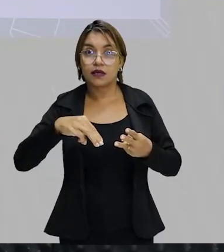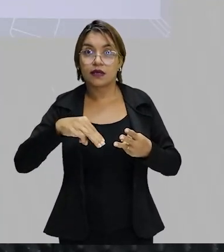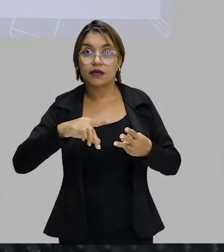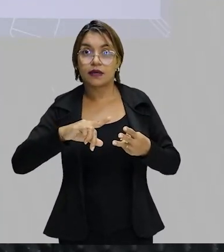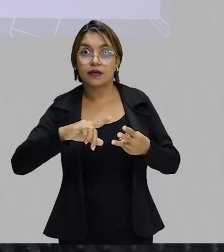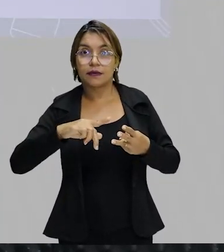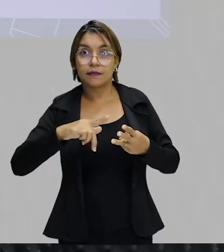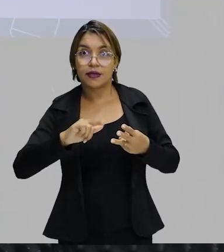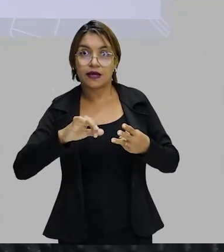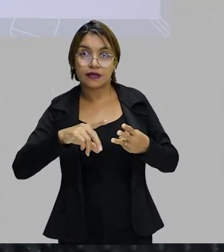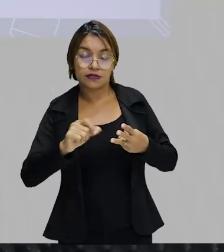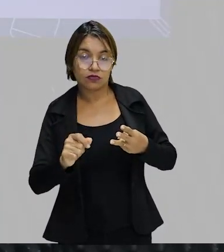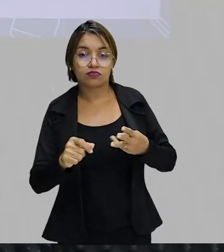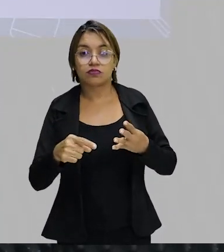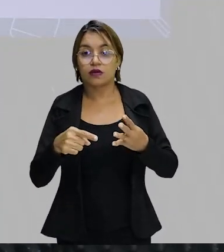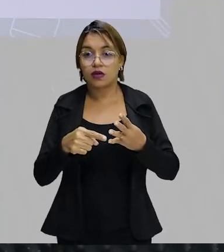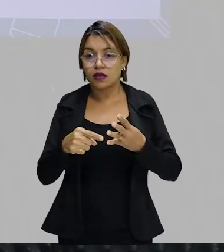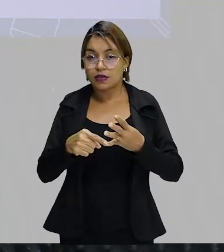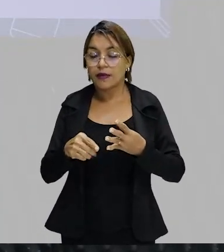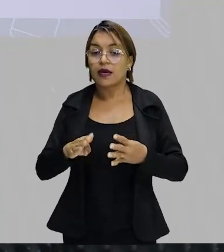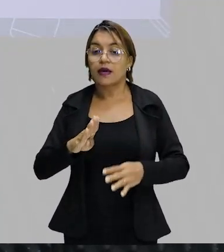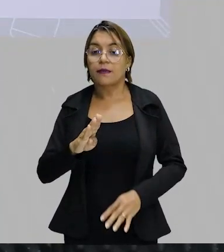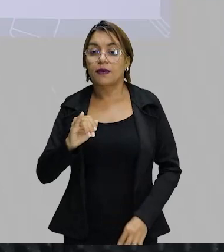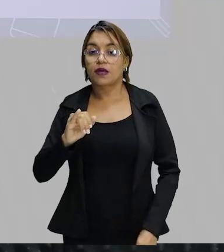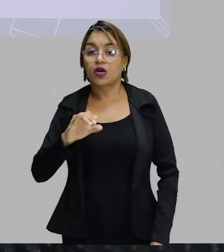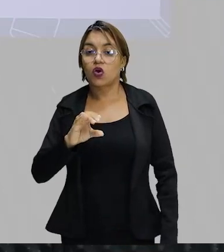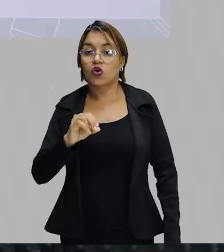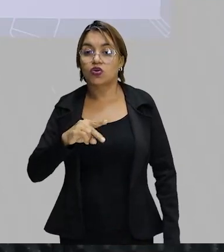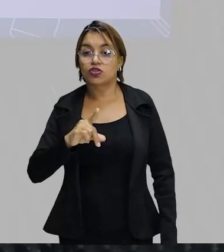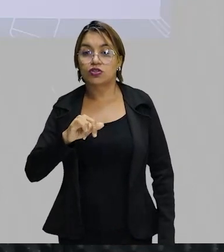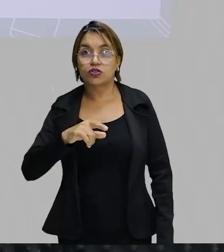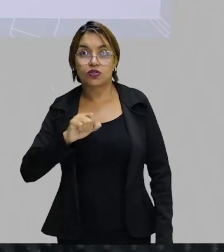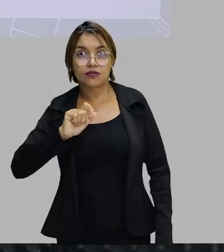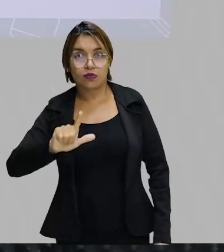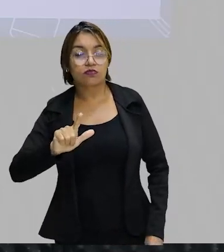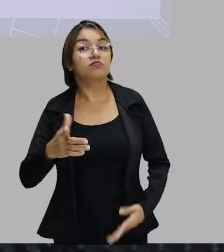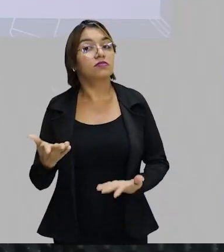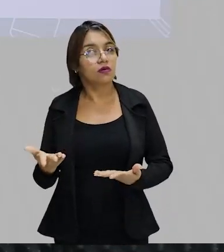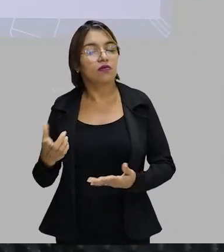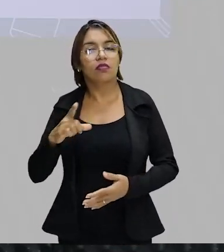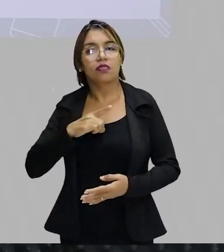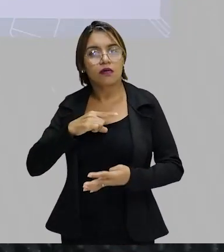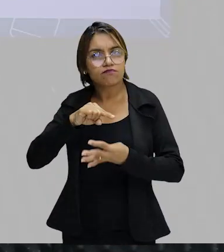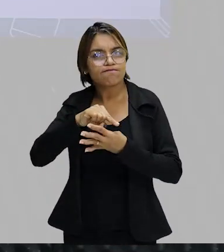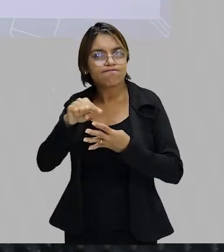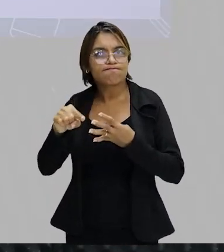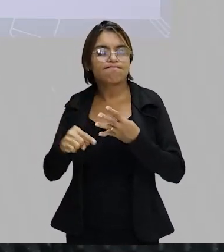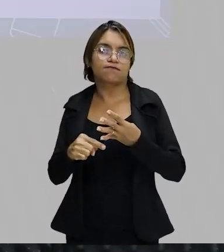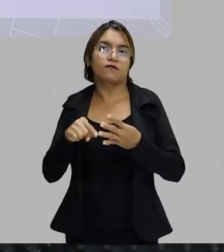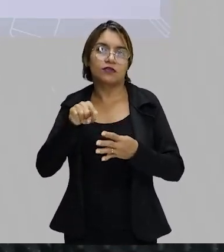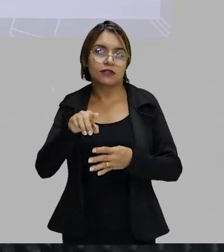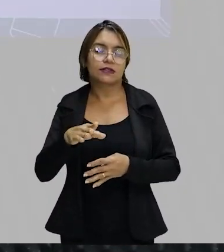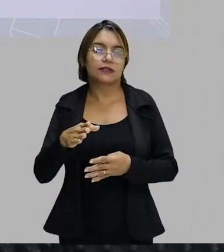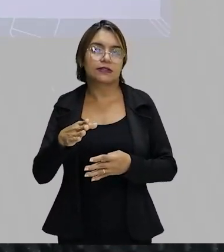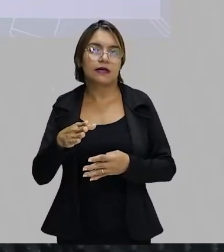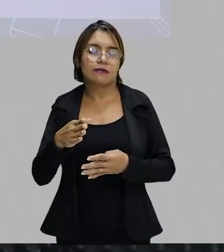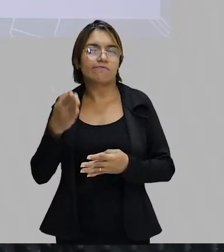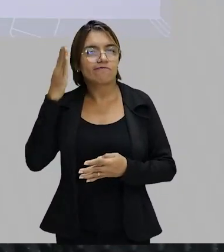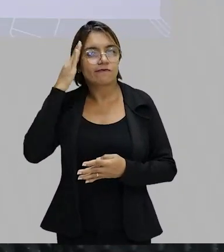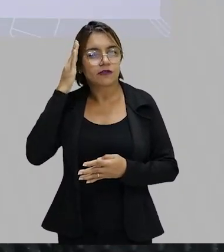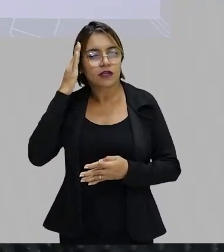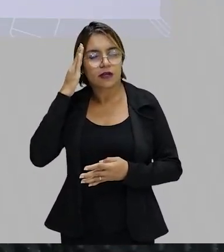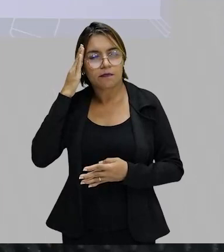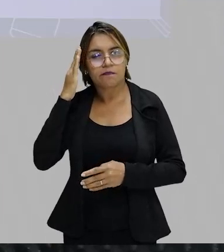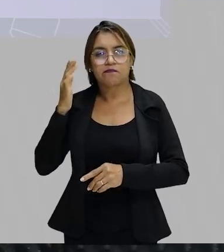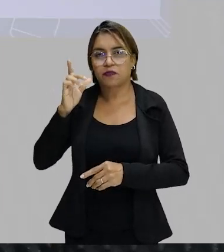a bicondicional. Então, vocês já têm aí todos os instrumentos, todas as armas para, claro, discutirem sobre tanto a lógica